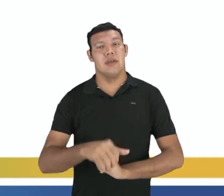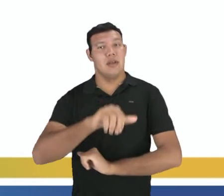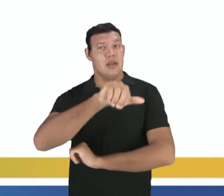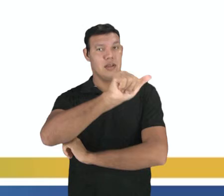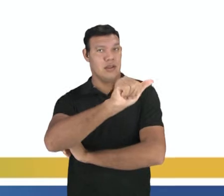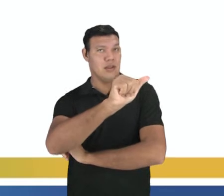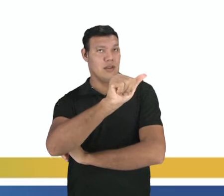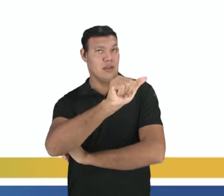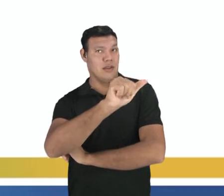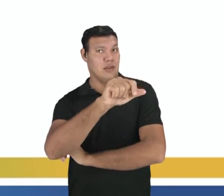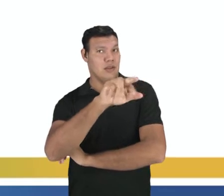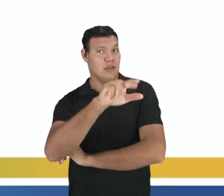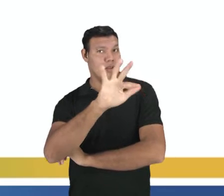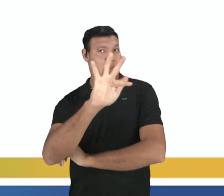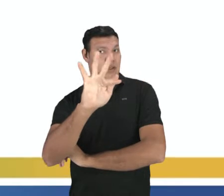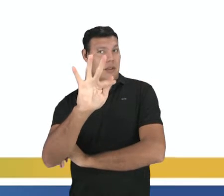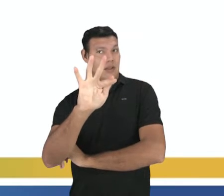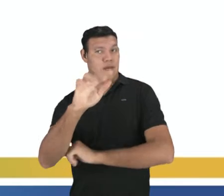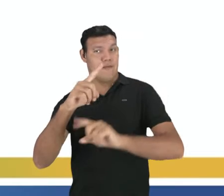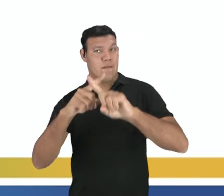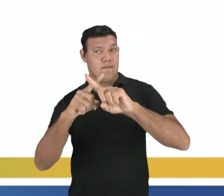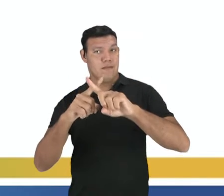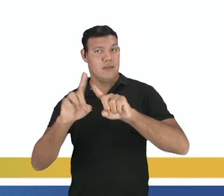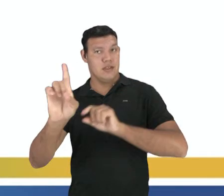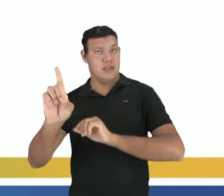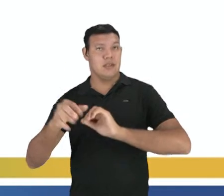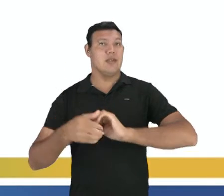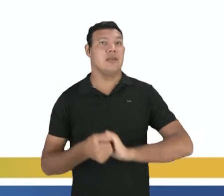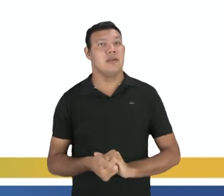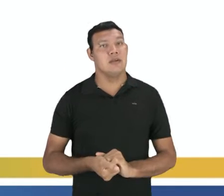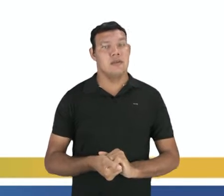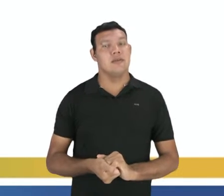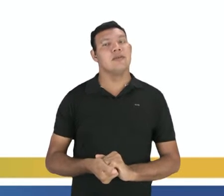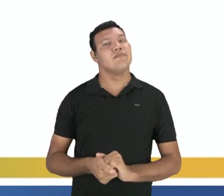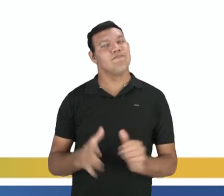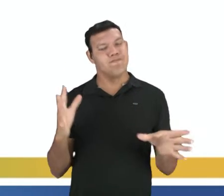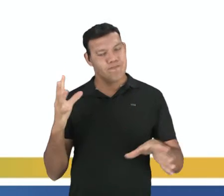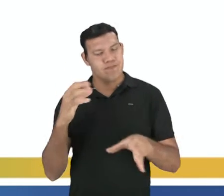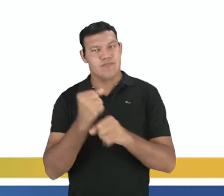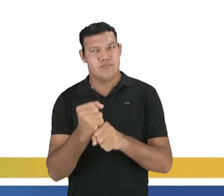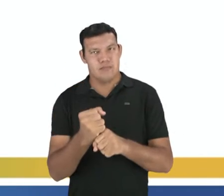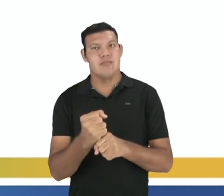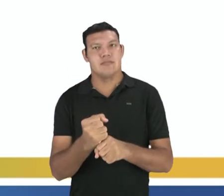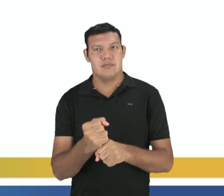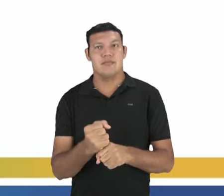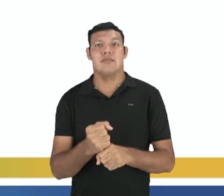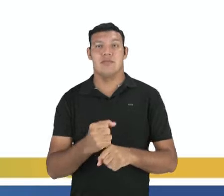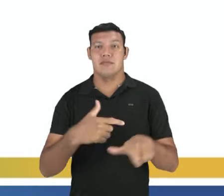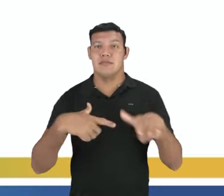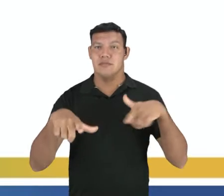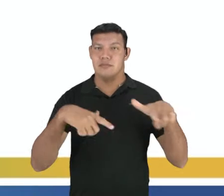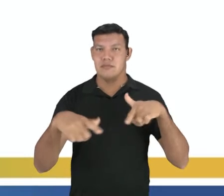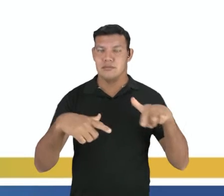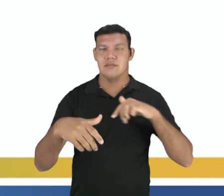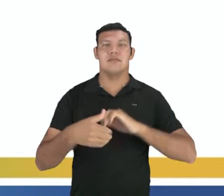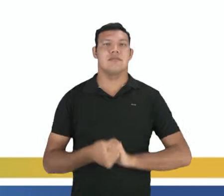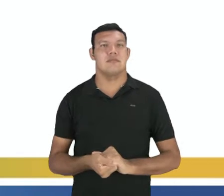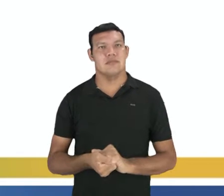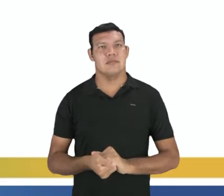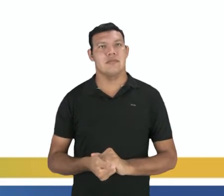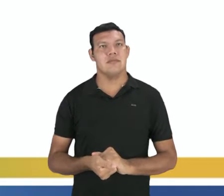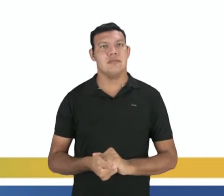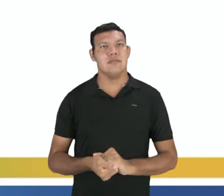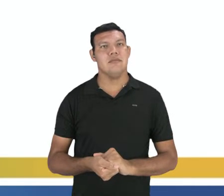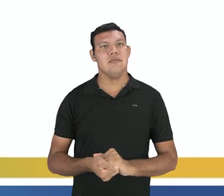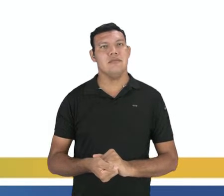dessa reta tá então você calculando a área que tem embaixo Aqui ó você já está calculando o trabalho é por isso que nós temos que o trabalho